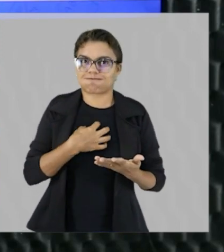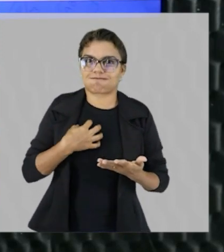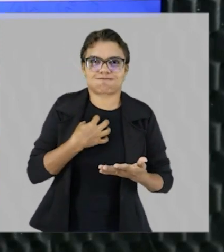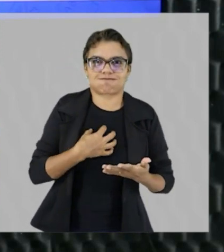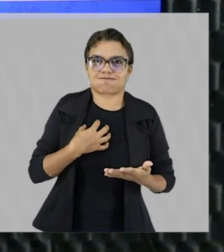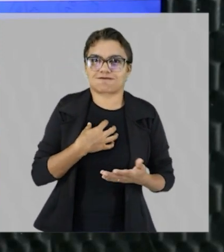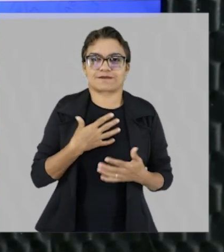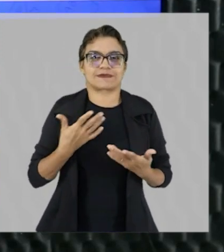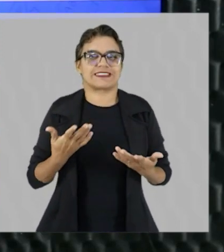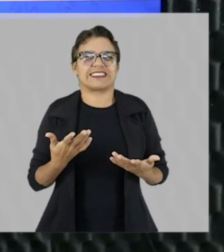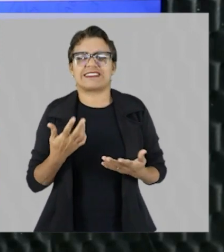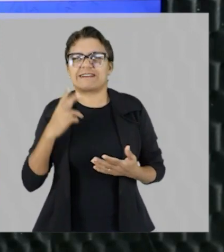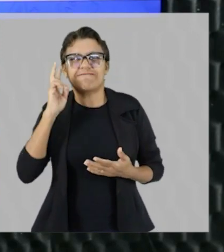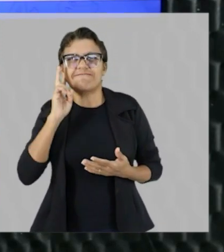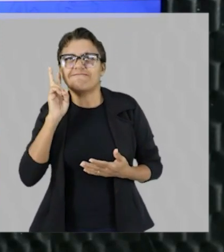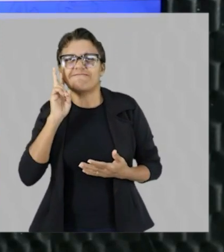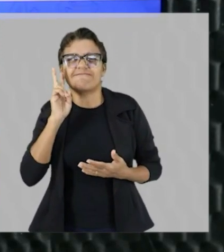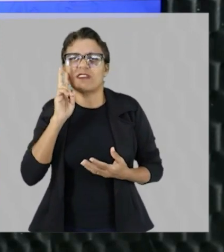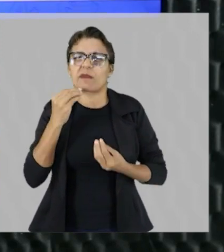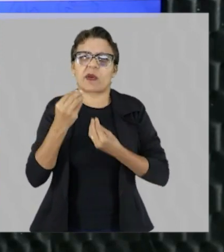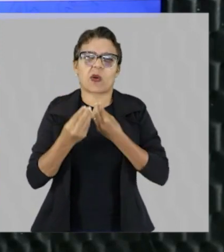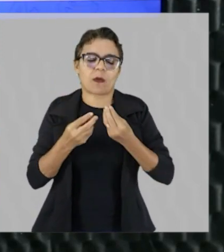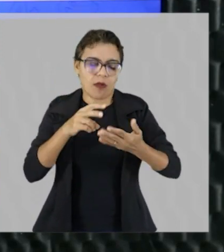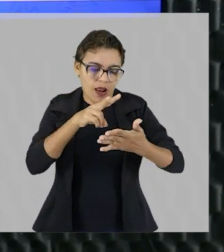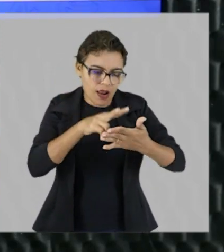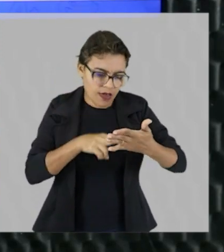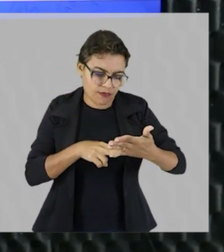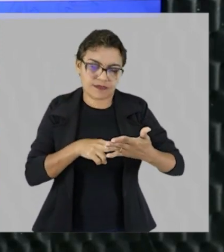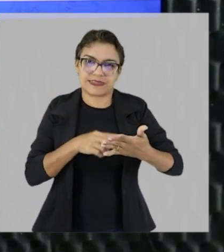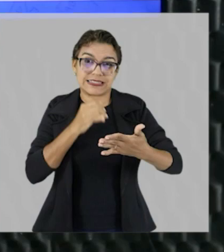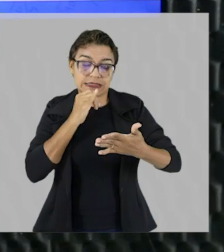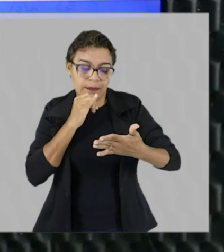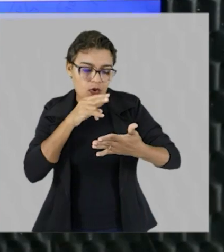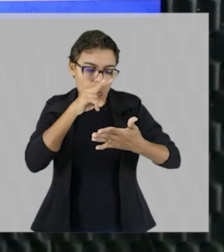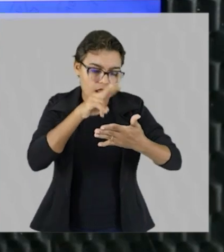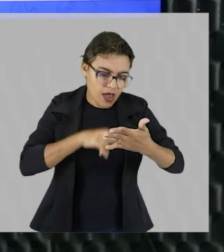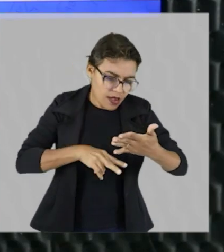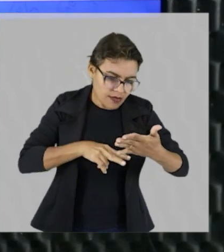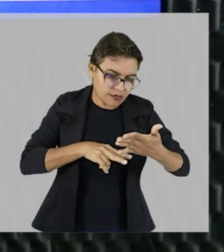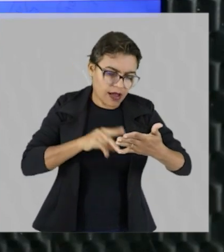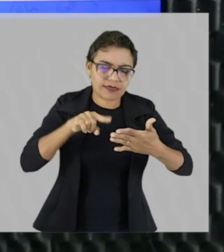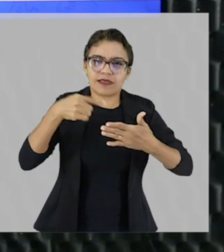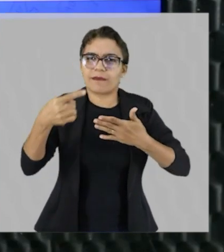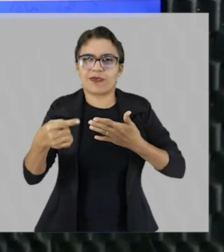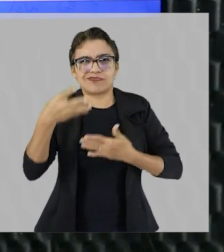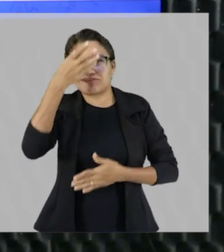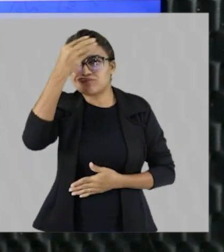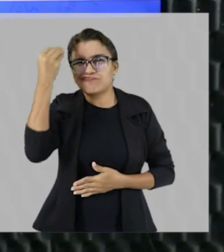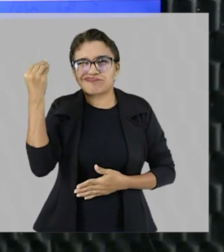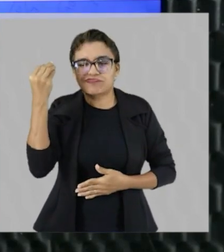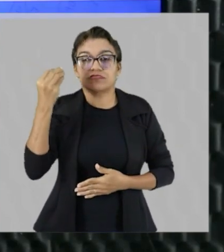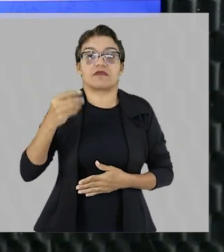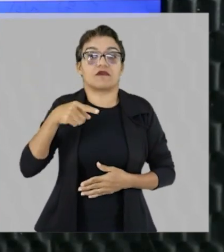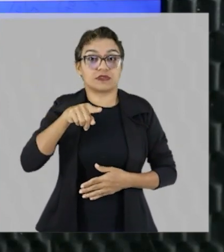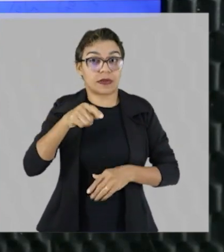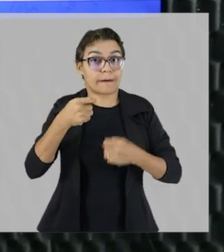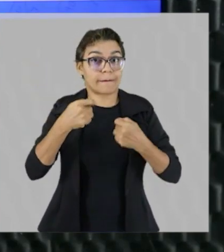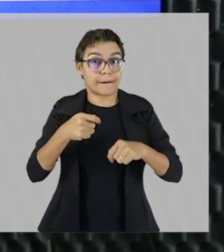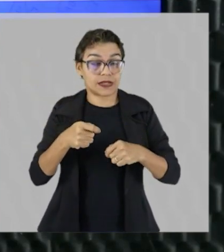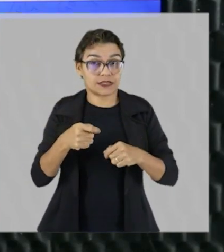chega no segundo, você não lembra mais o que você leu no primeiro. Então, olha só o que é colocado bem aqui. Você precisa